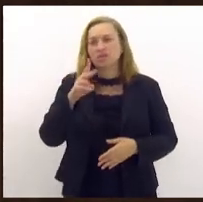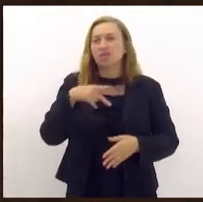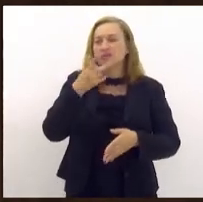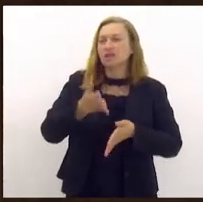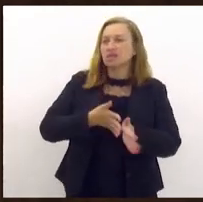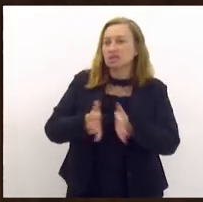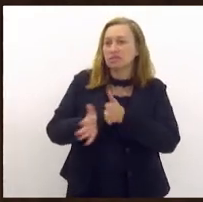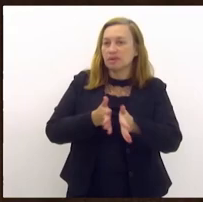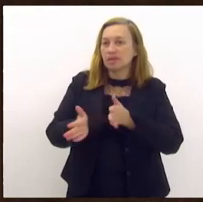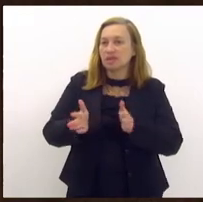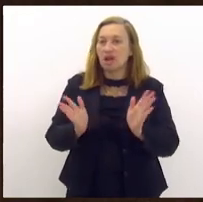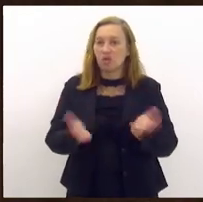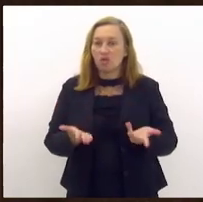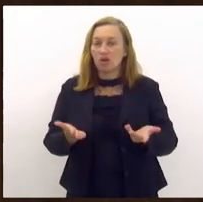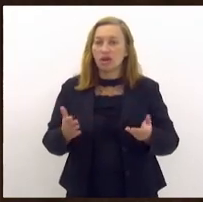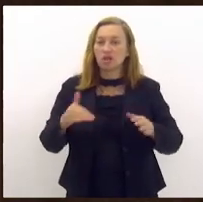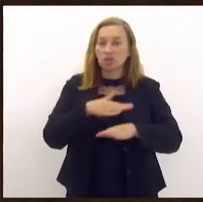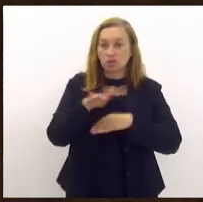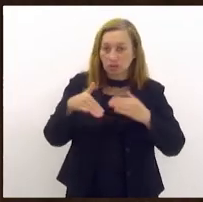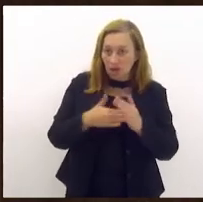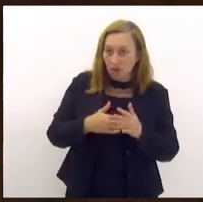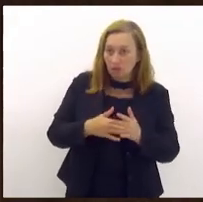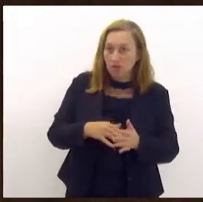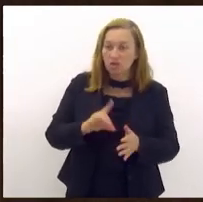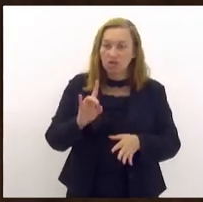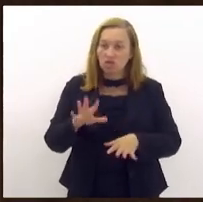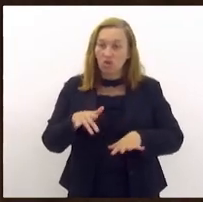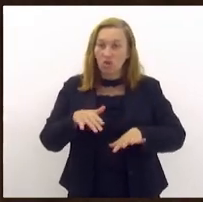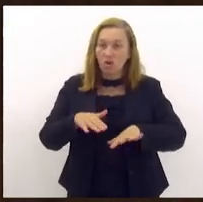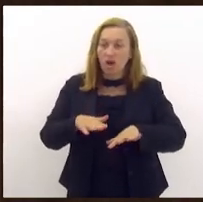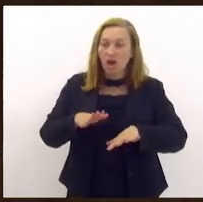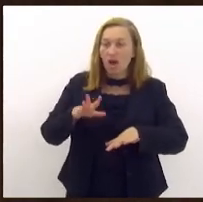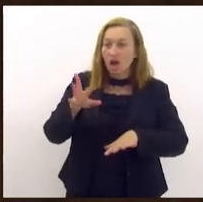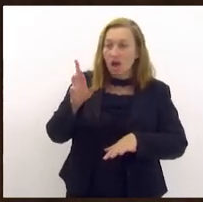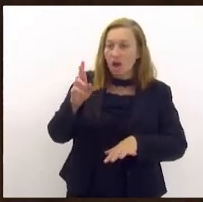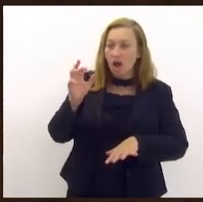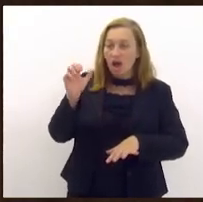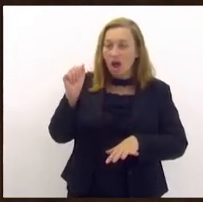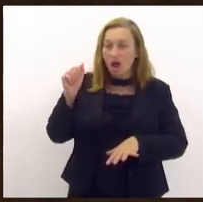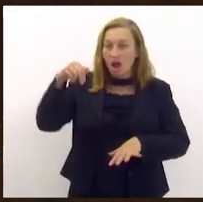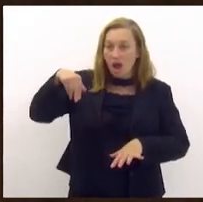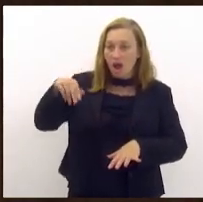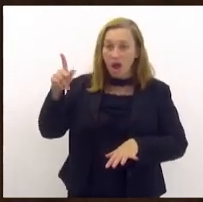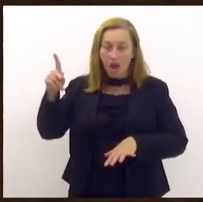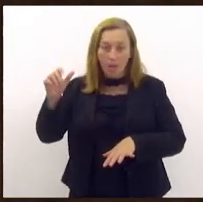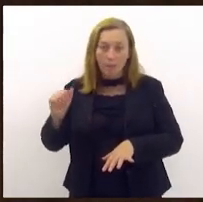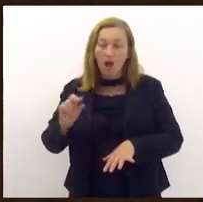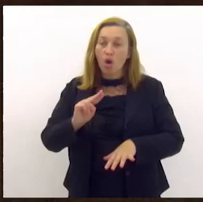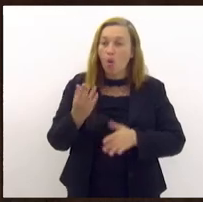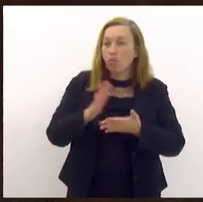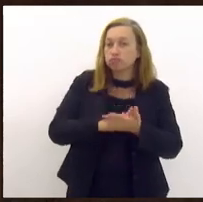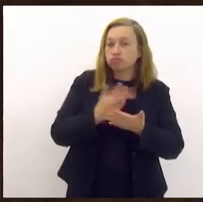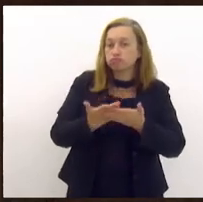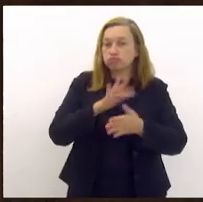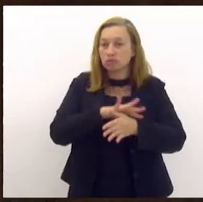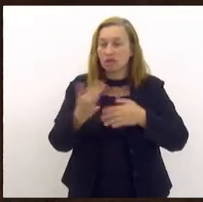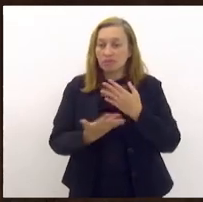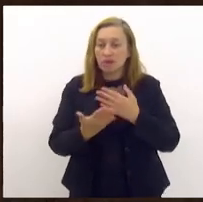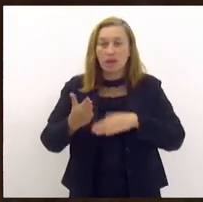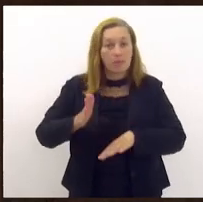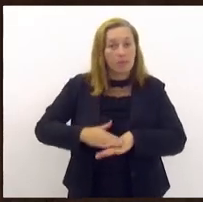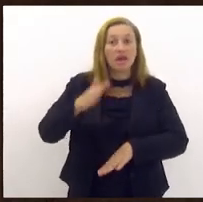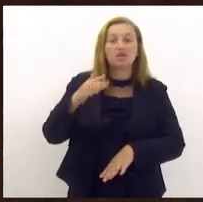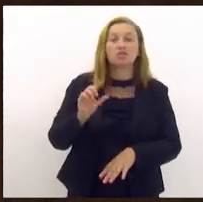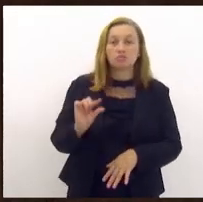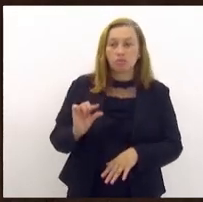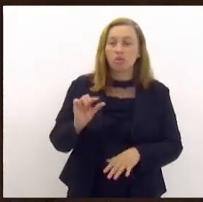acessibilidade agora, eu estou falando de acessibilidade plena. Não é só rampa, não é só tradutor de libras, não é só audiodescrição, a gente quer tudo isso e mais um